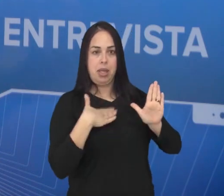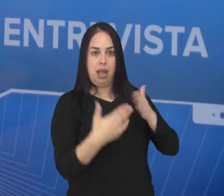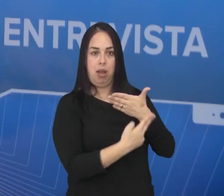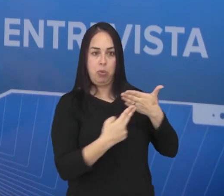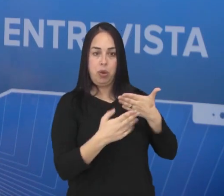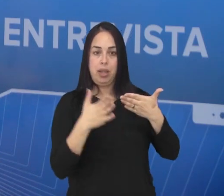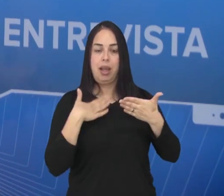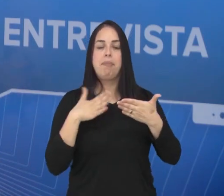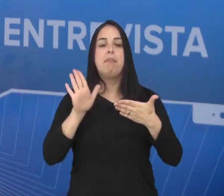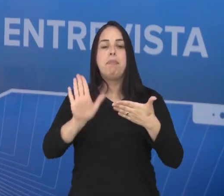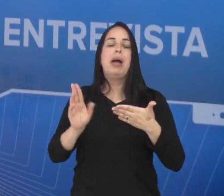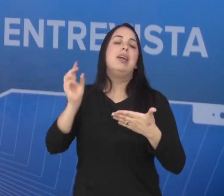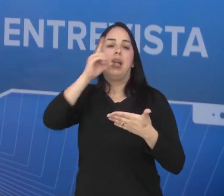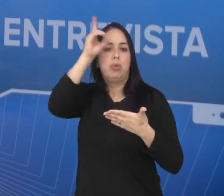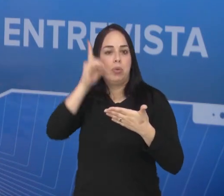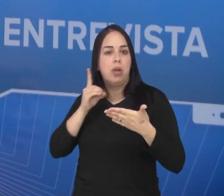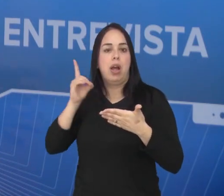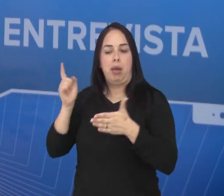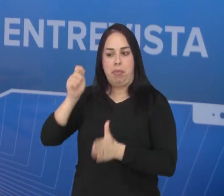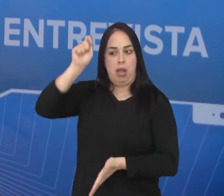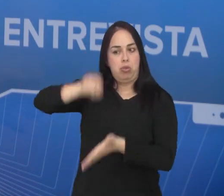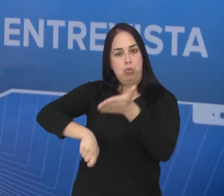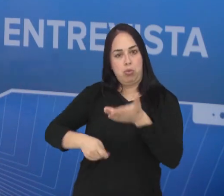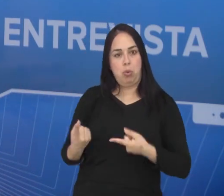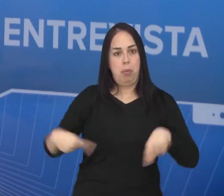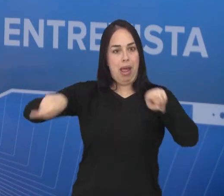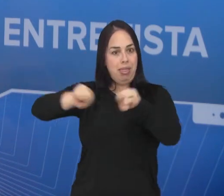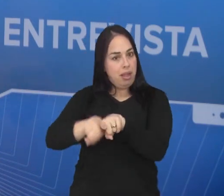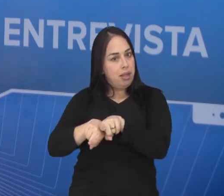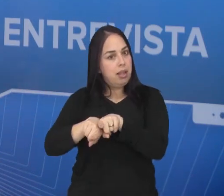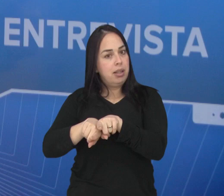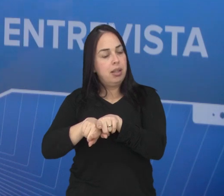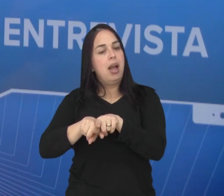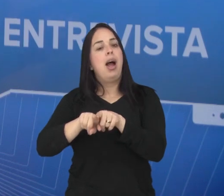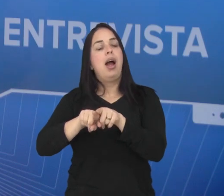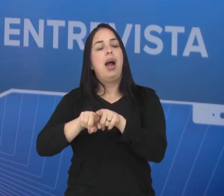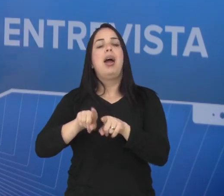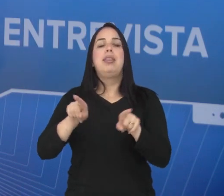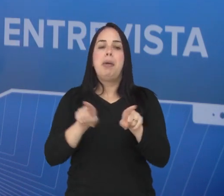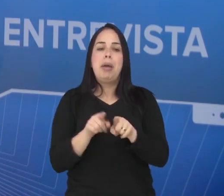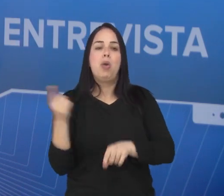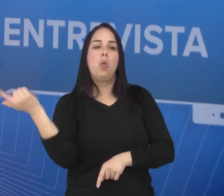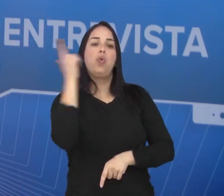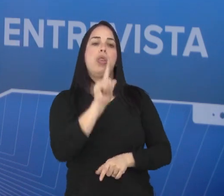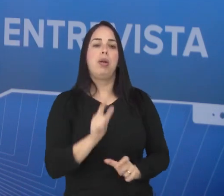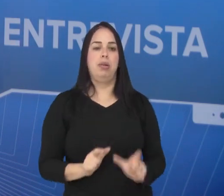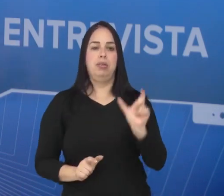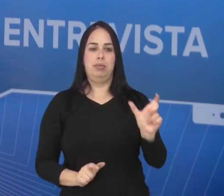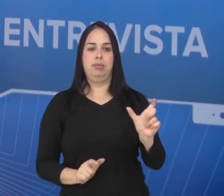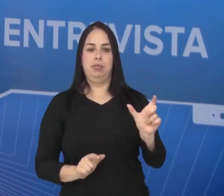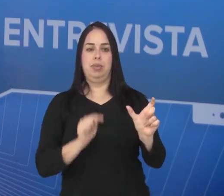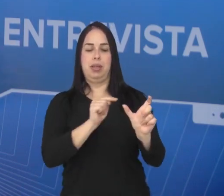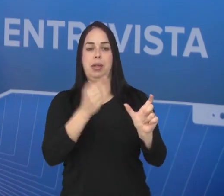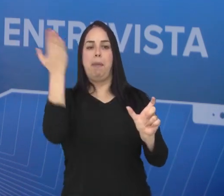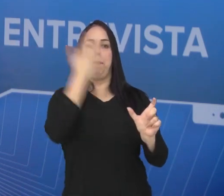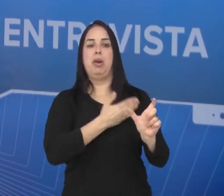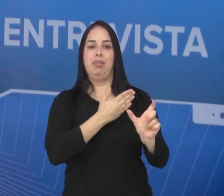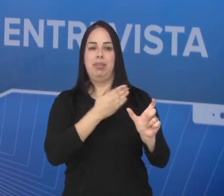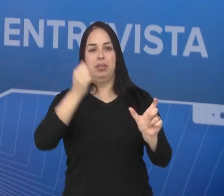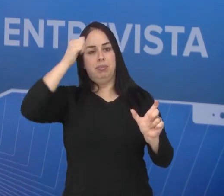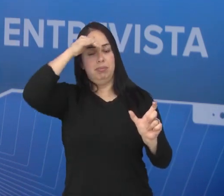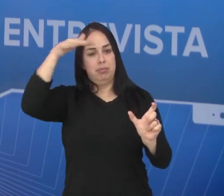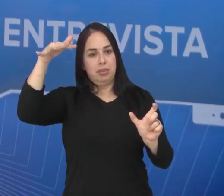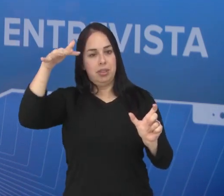a vereadora Dulce Rita assinou junto, né, em conjunto, e posteriormente a carteirinha de identificação do